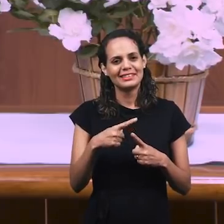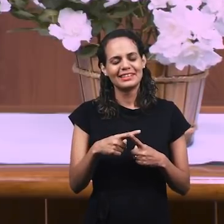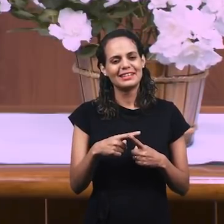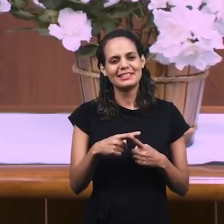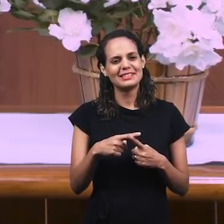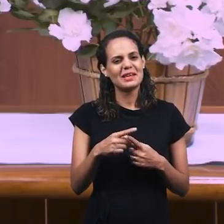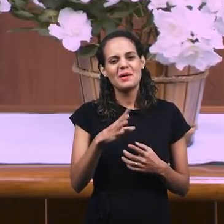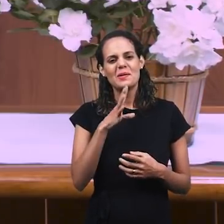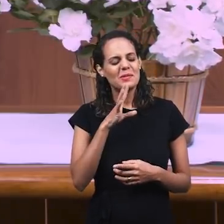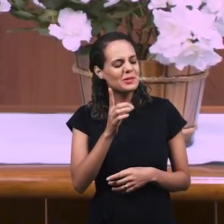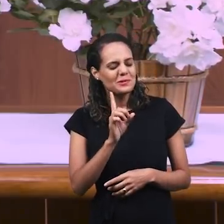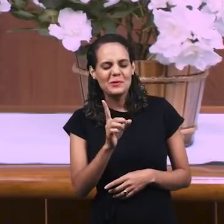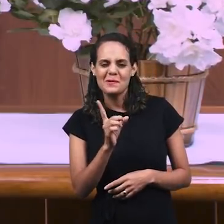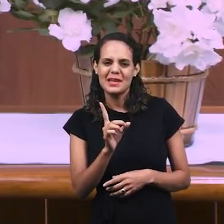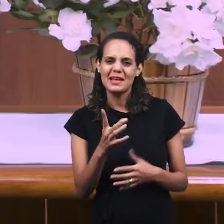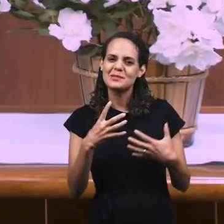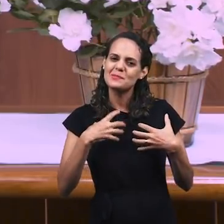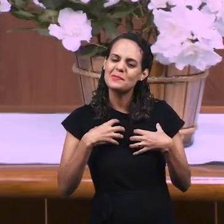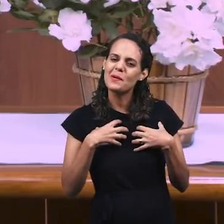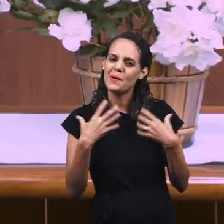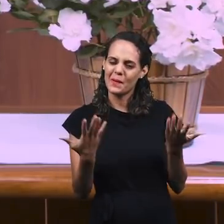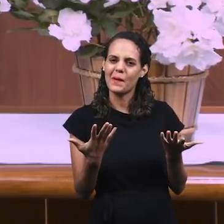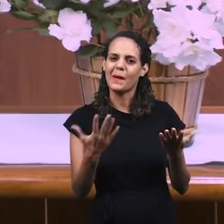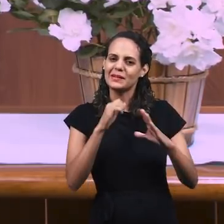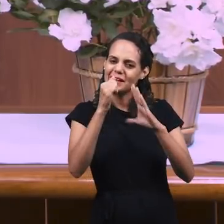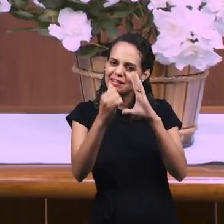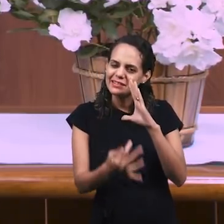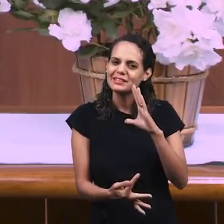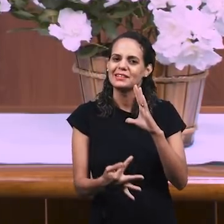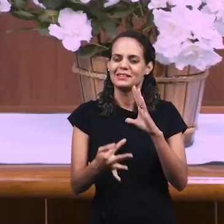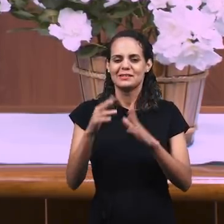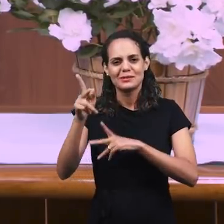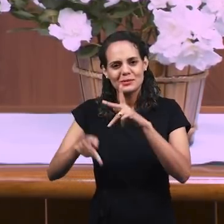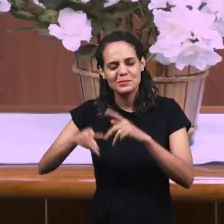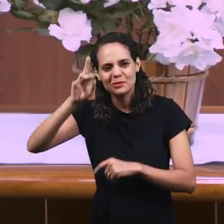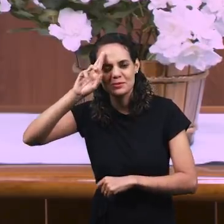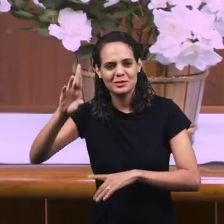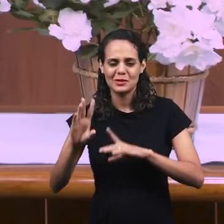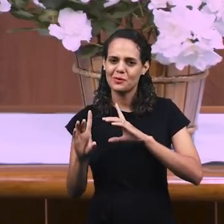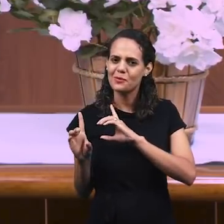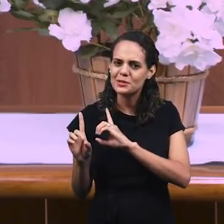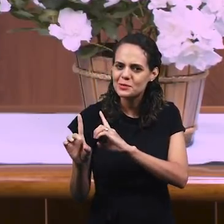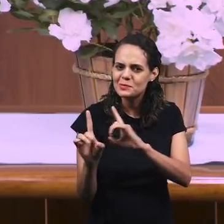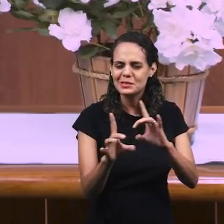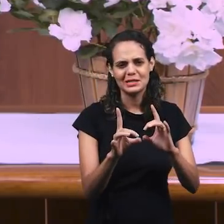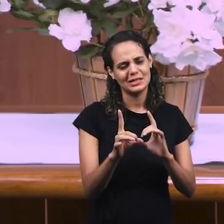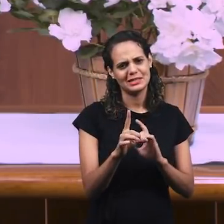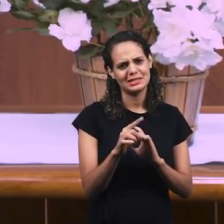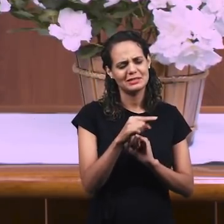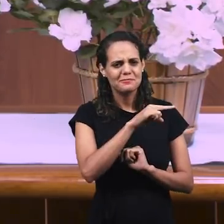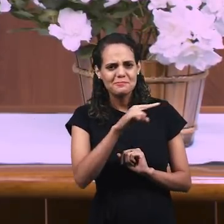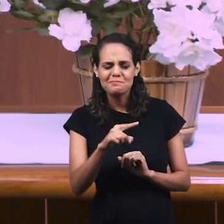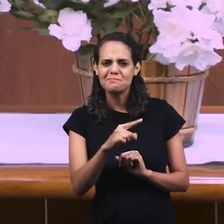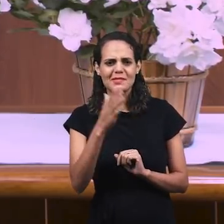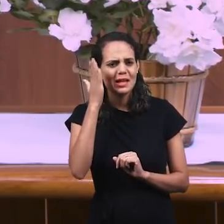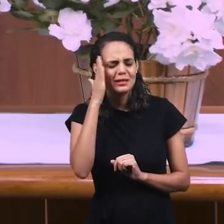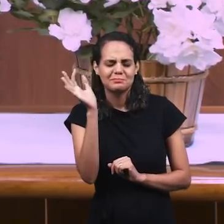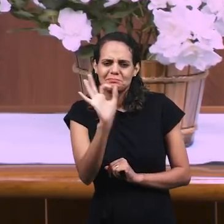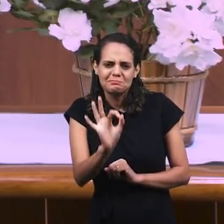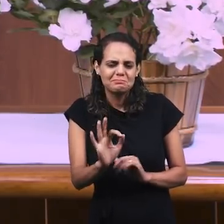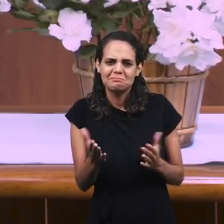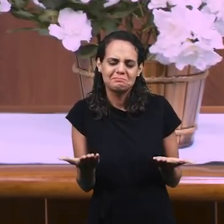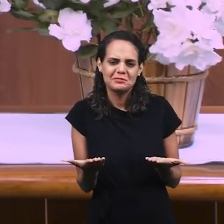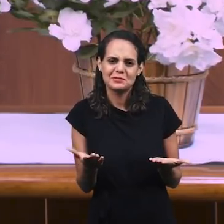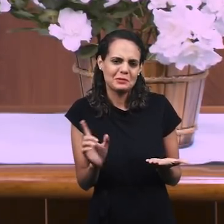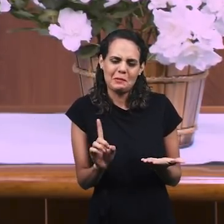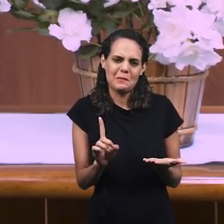diferentes, porque eles não conhecem ainda a linguagem do povo do Senhor, não conhecem os hábitos, a doutrina também, os